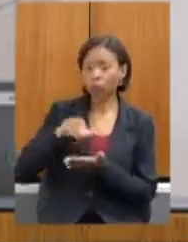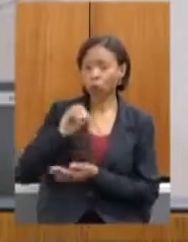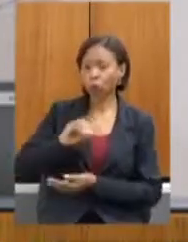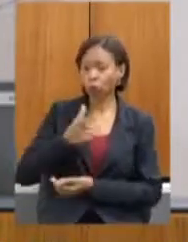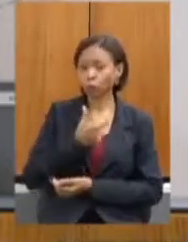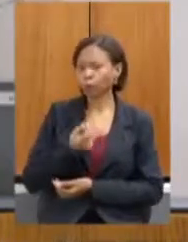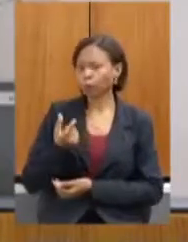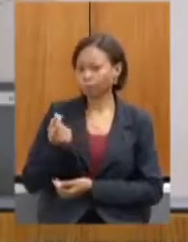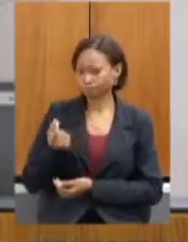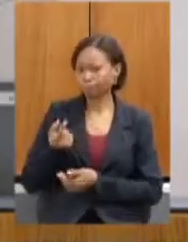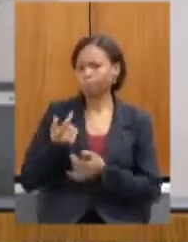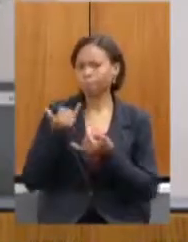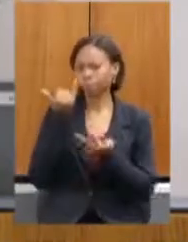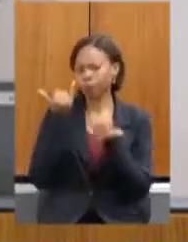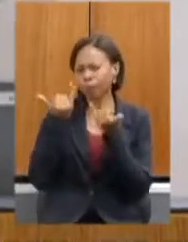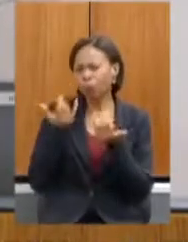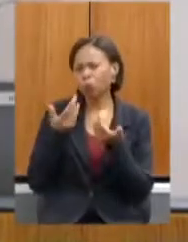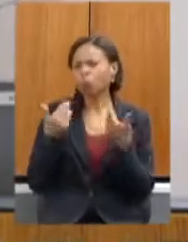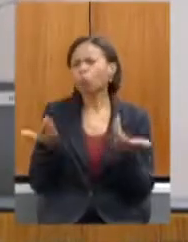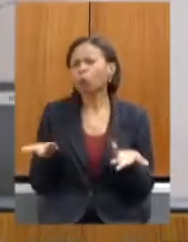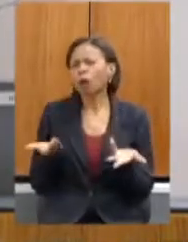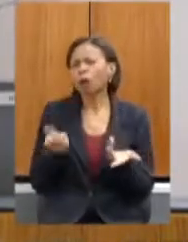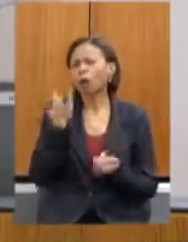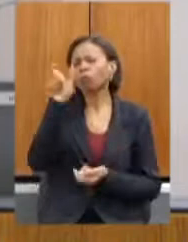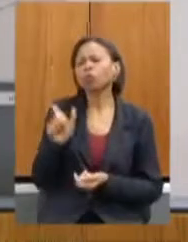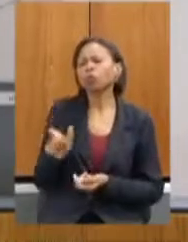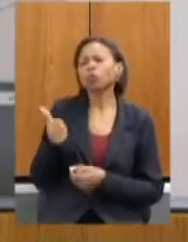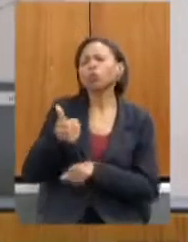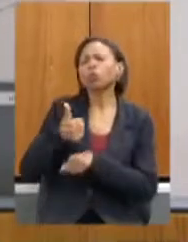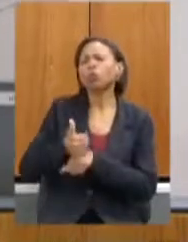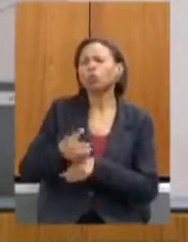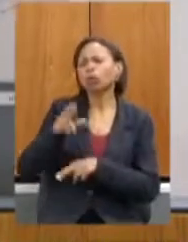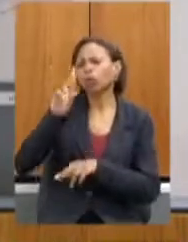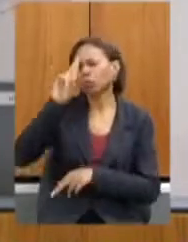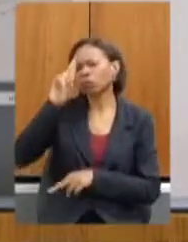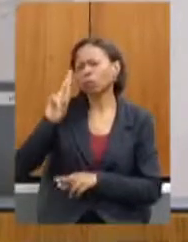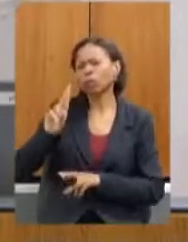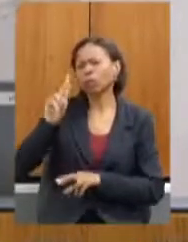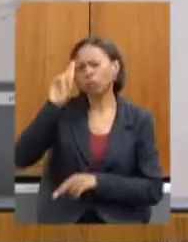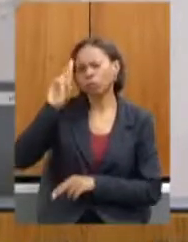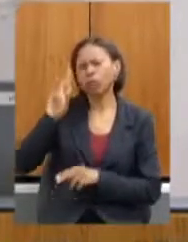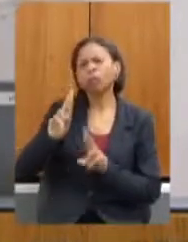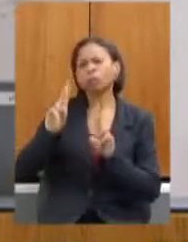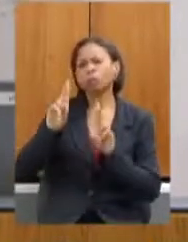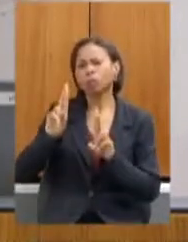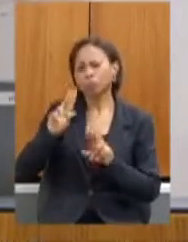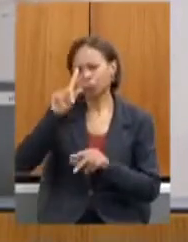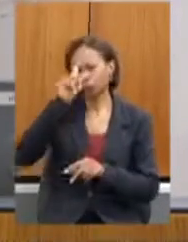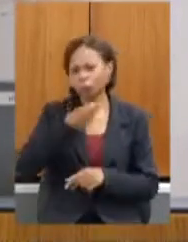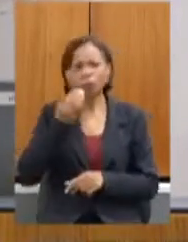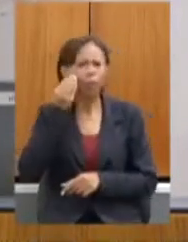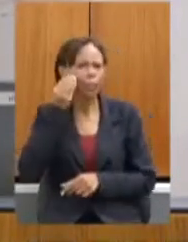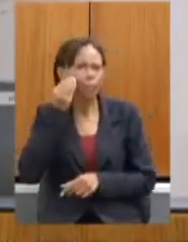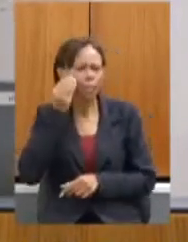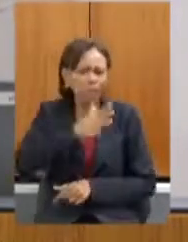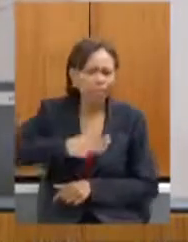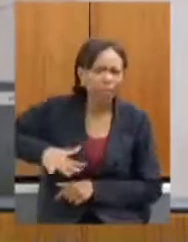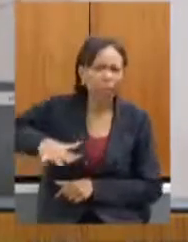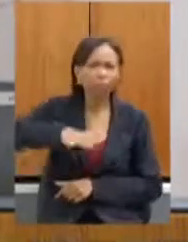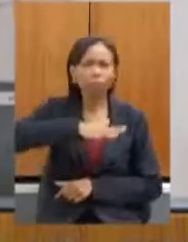formando Qual foi a autoridade que determinou a testagem dos Servidores EA motivação da testagem massa